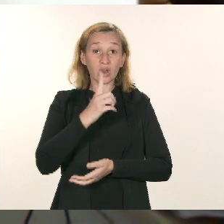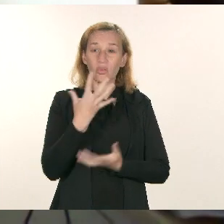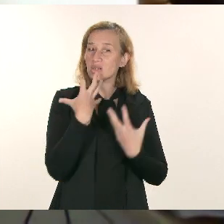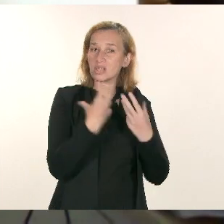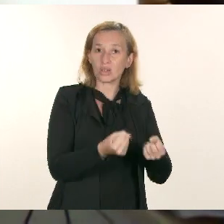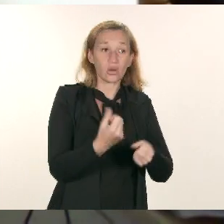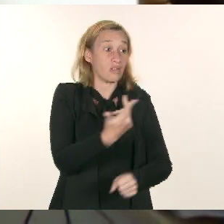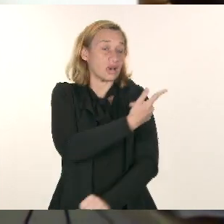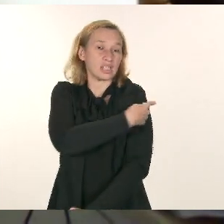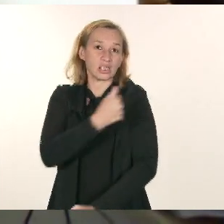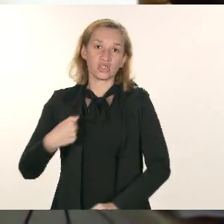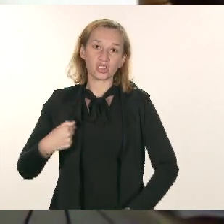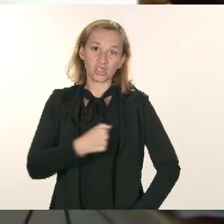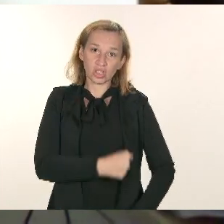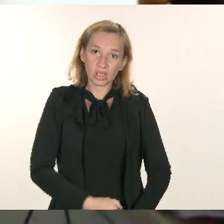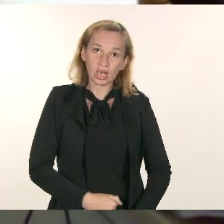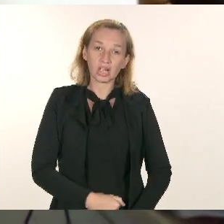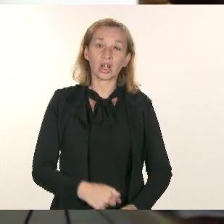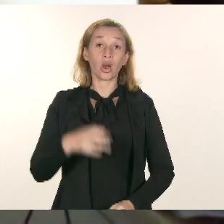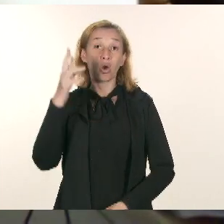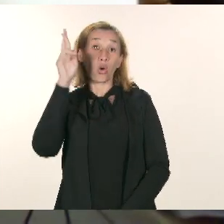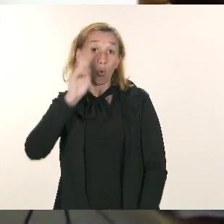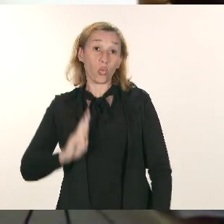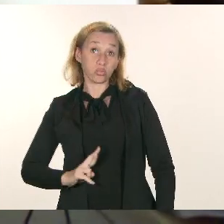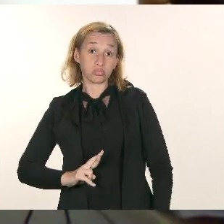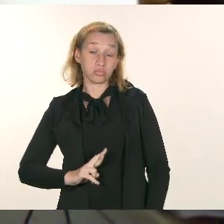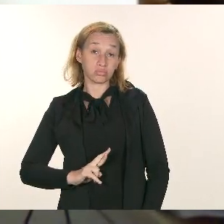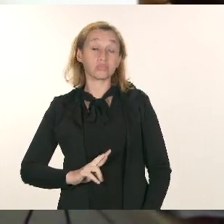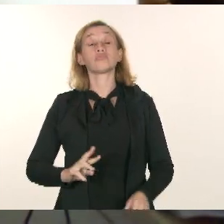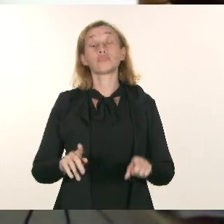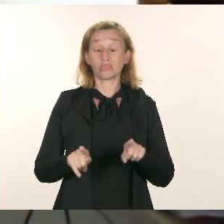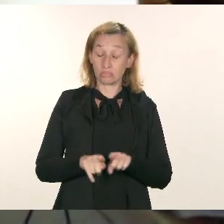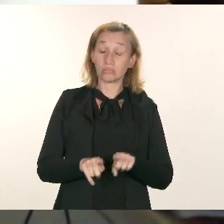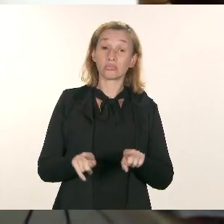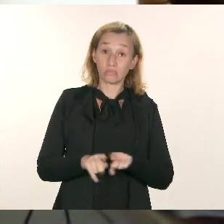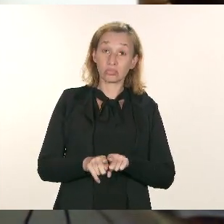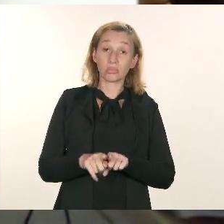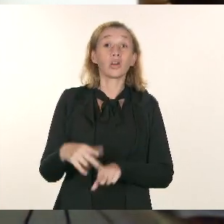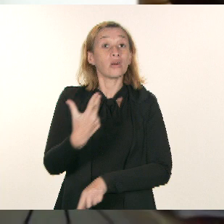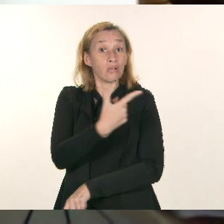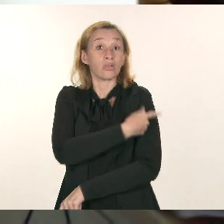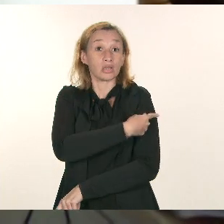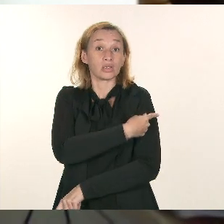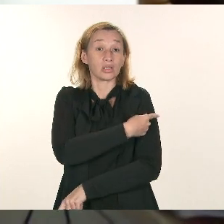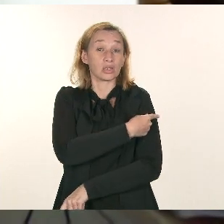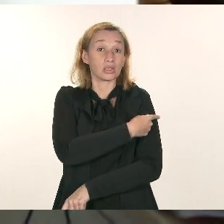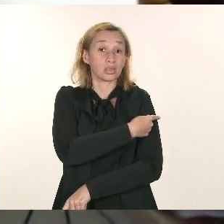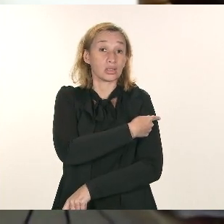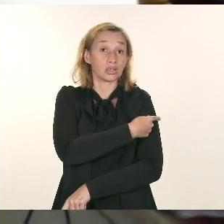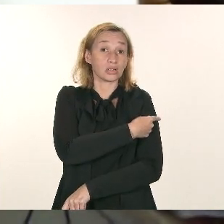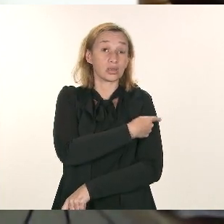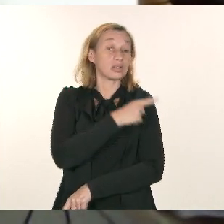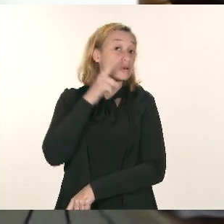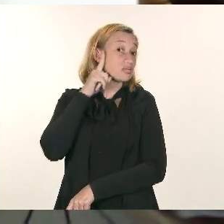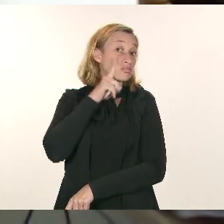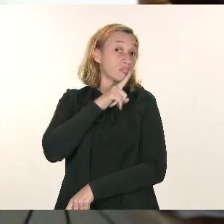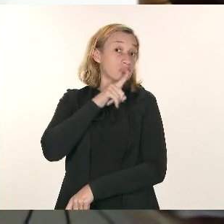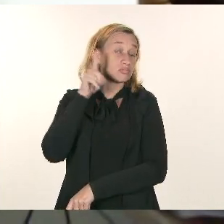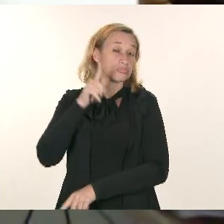chinesas, vacina russa e até mesmo vacina americana da Pfizer.